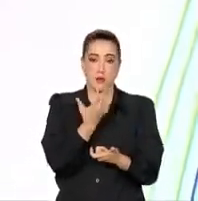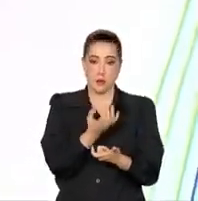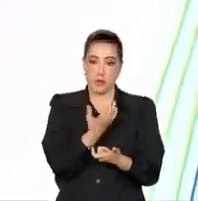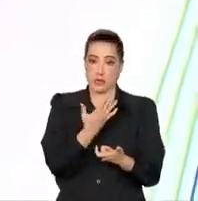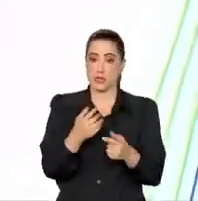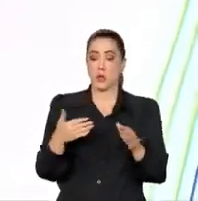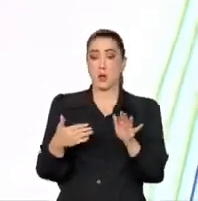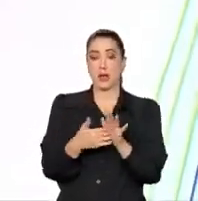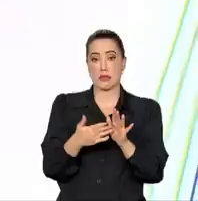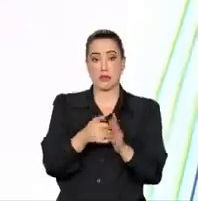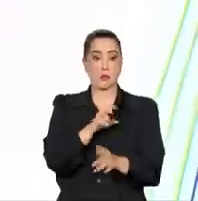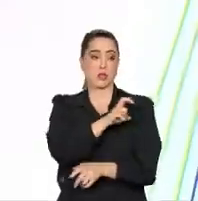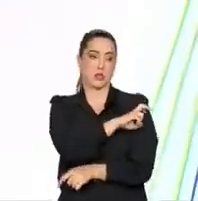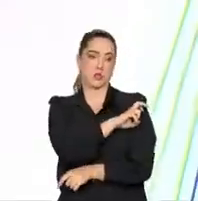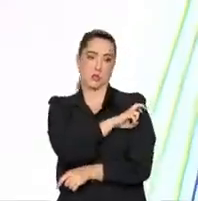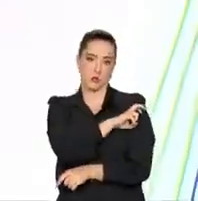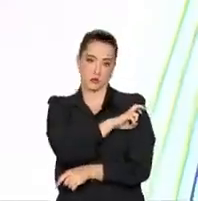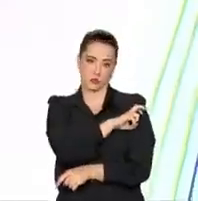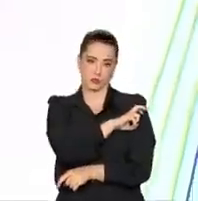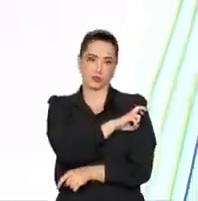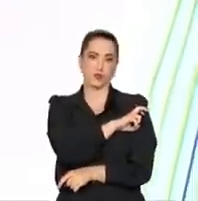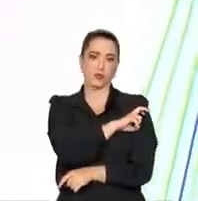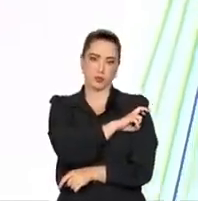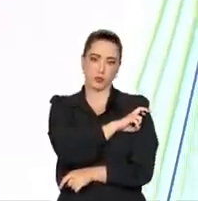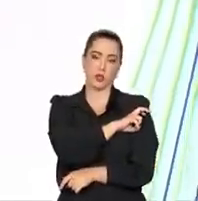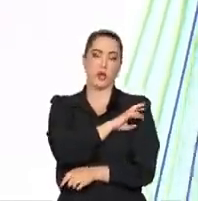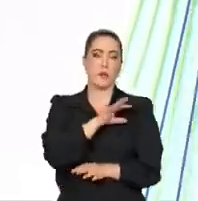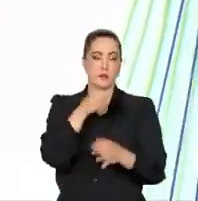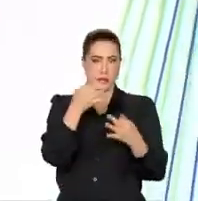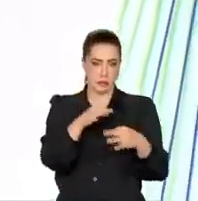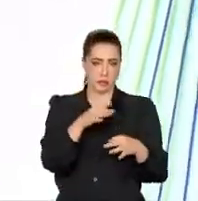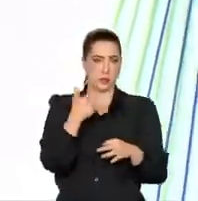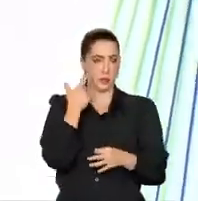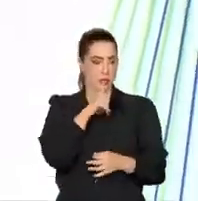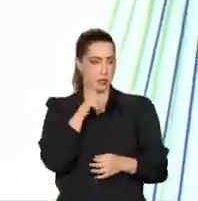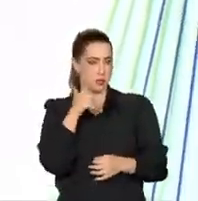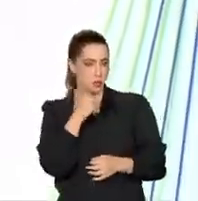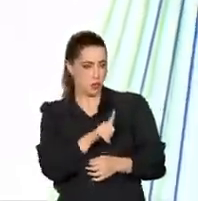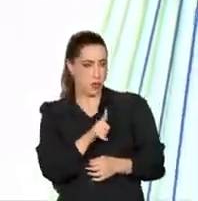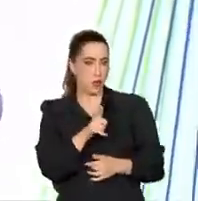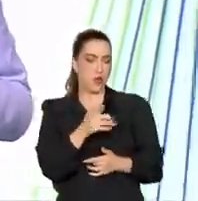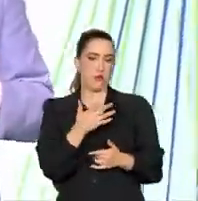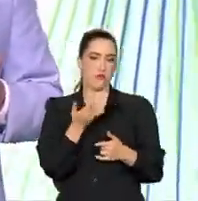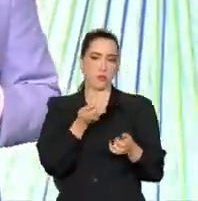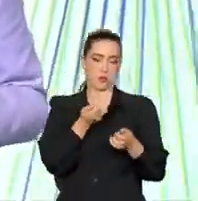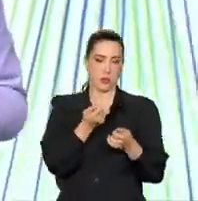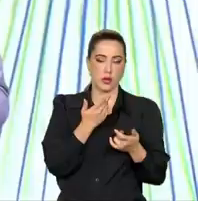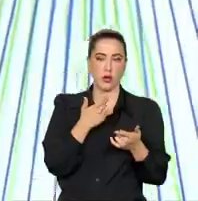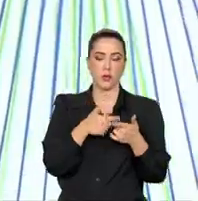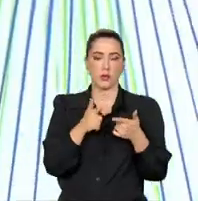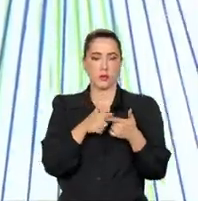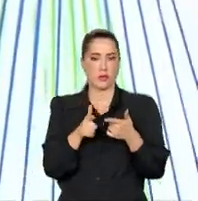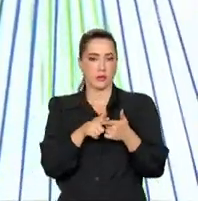série, até o quinto ano do ensino fundamental, exatamente para recompor o prejuízo da pandemia